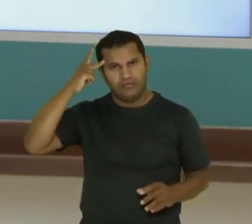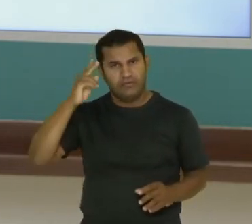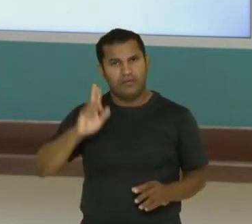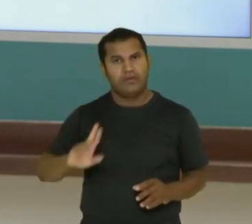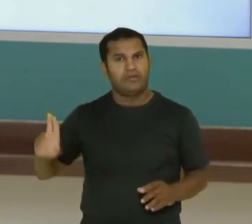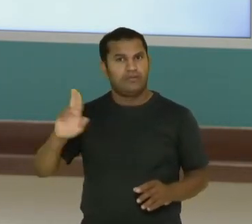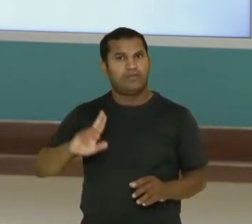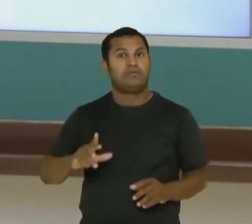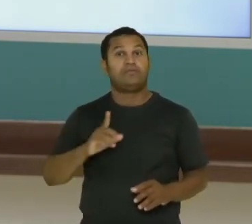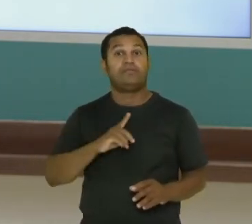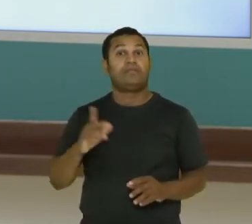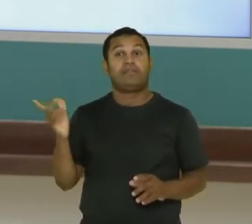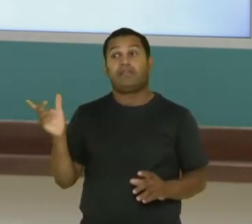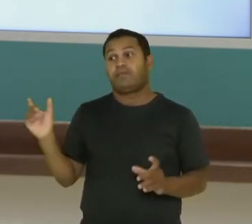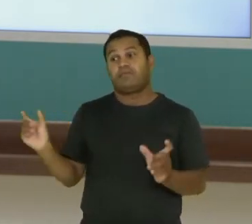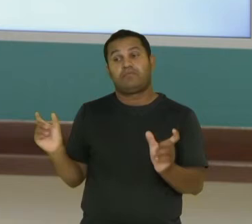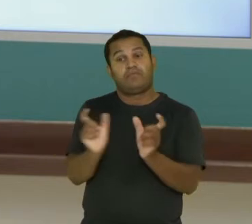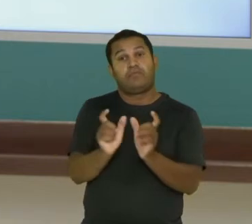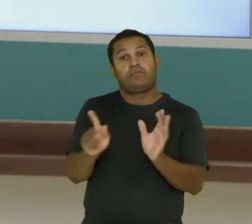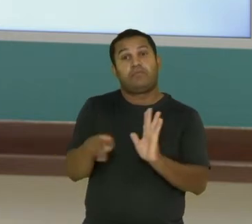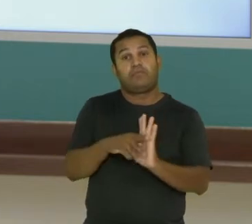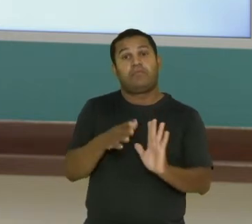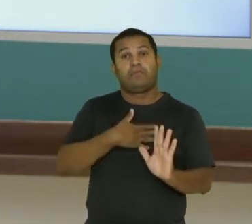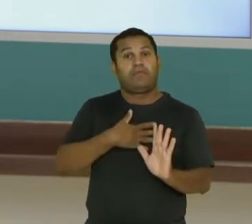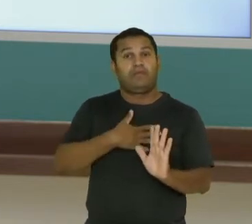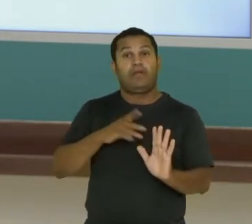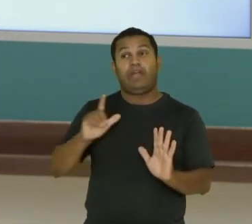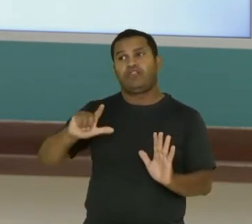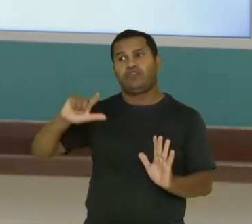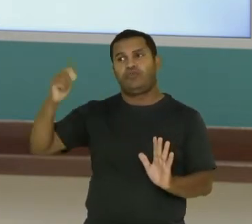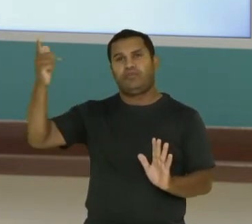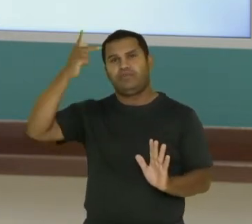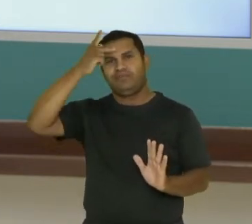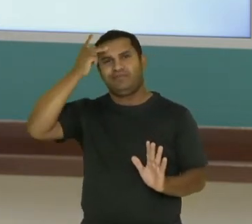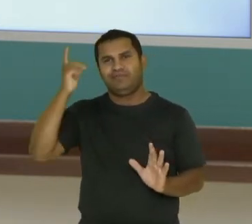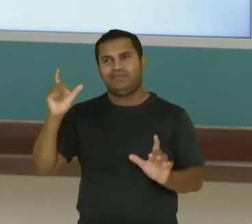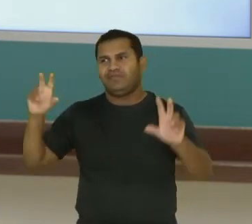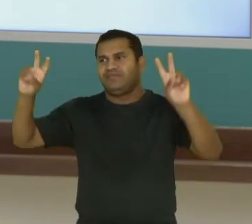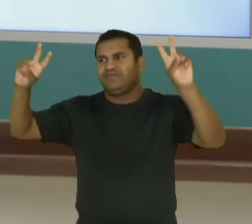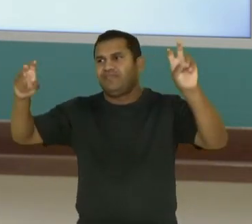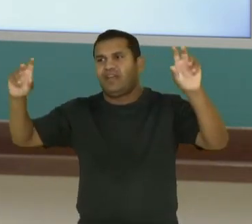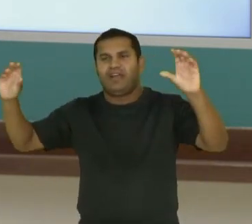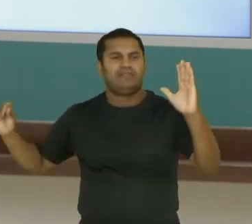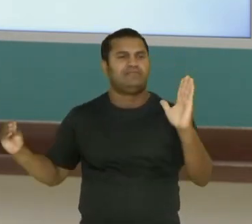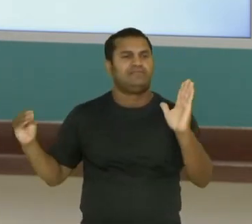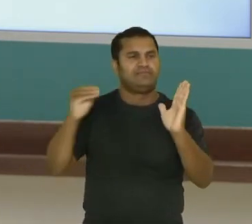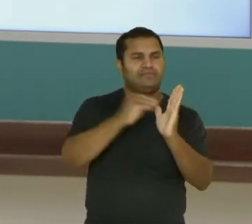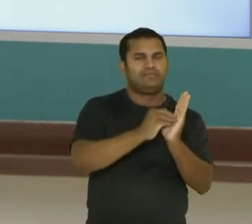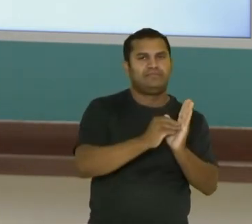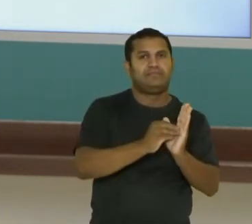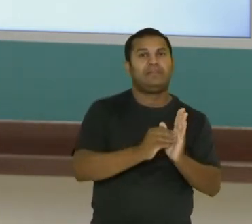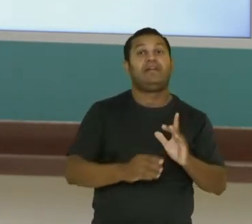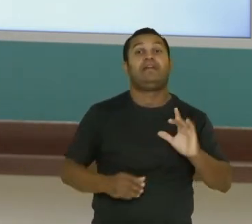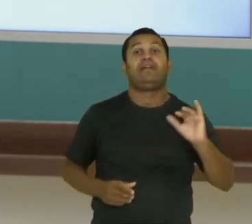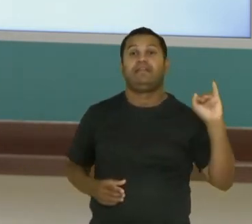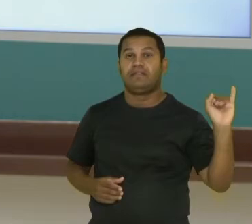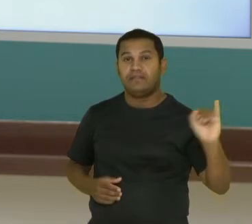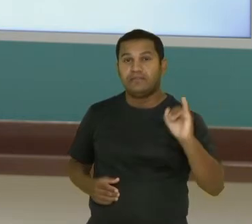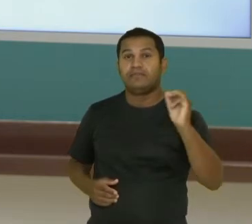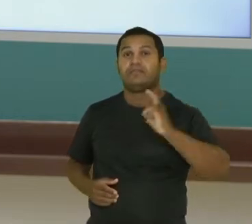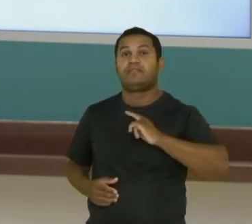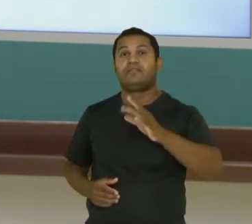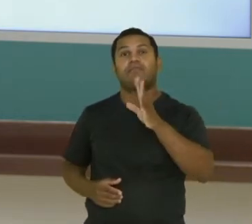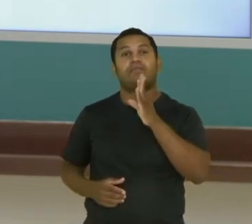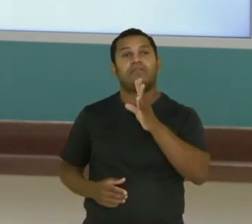o assunto. Então, a língua portuguesa ela é muito rica nessas formas e é muito importante ter domínio sobre as diferentes formas